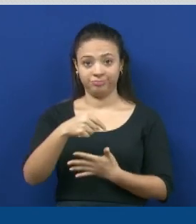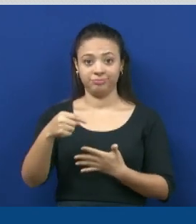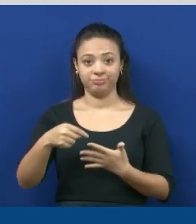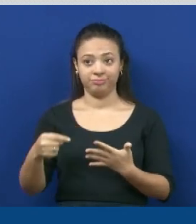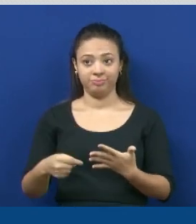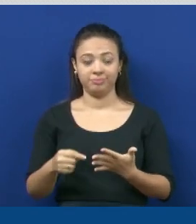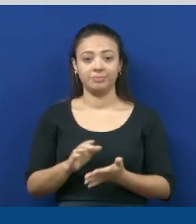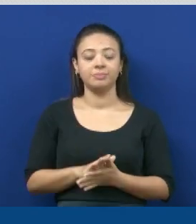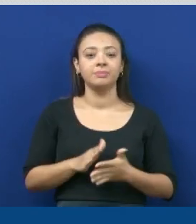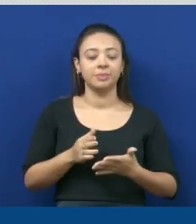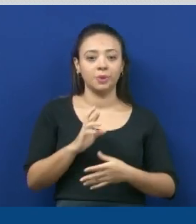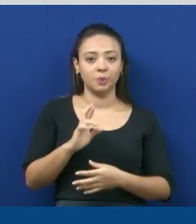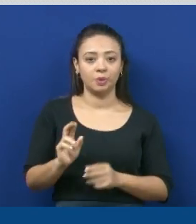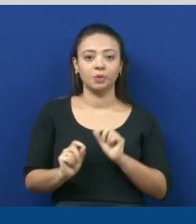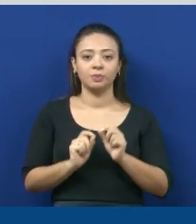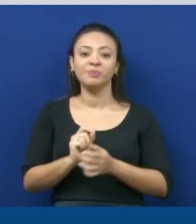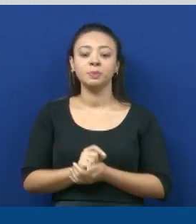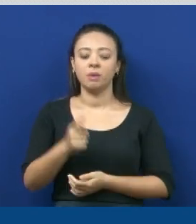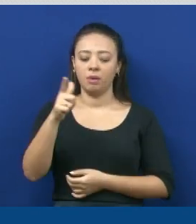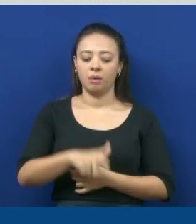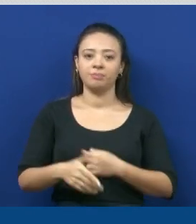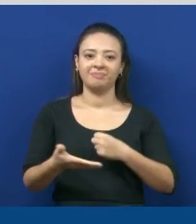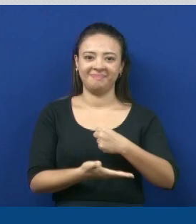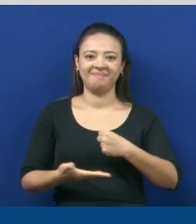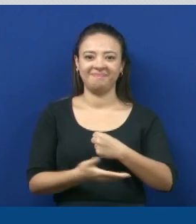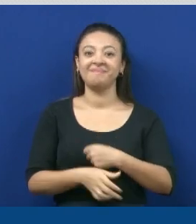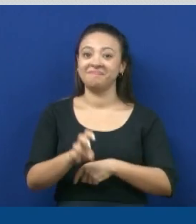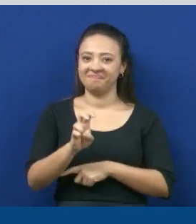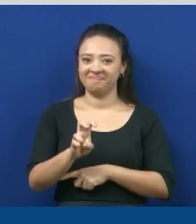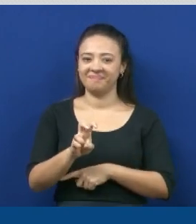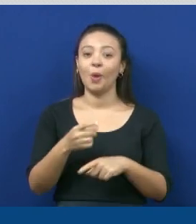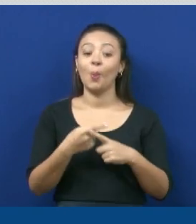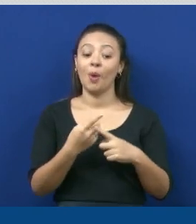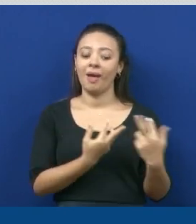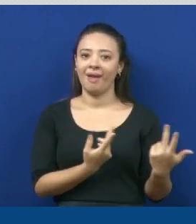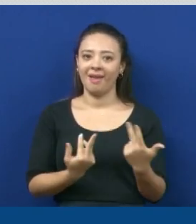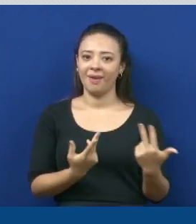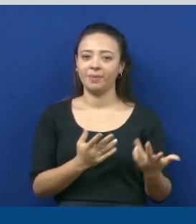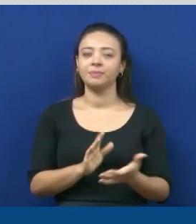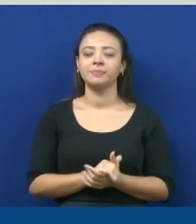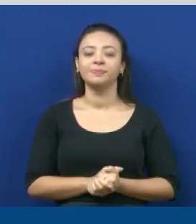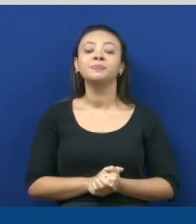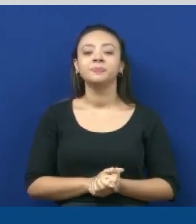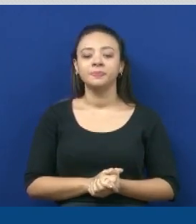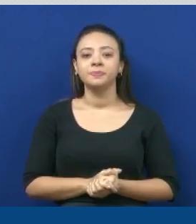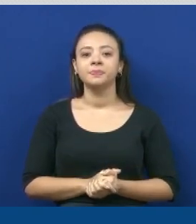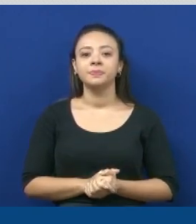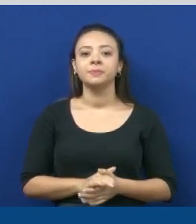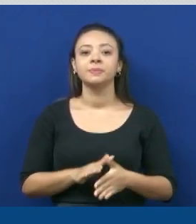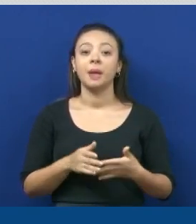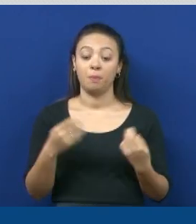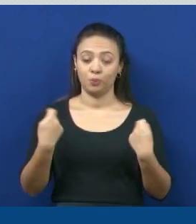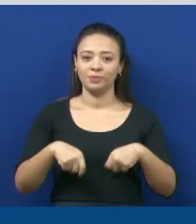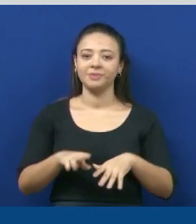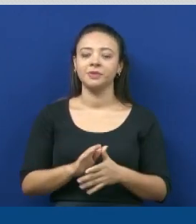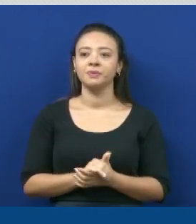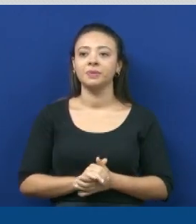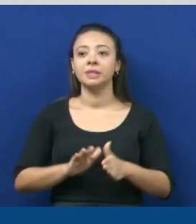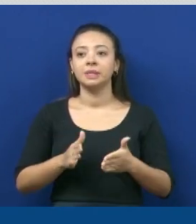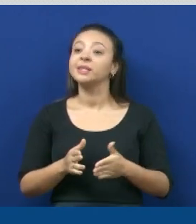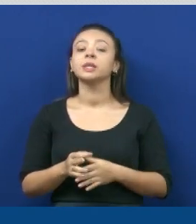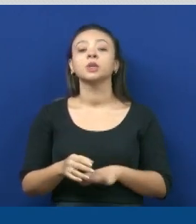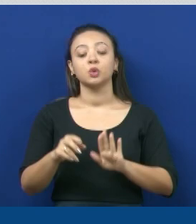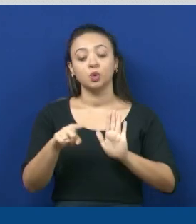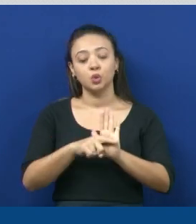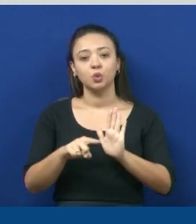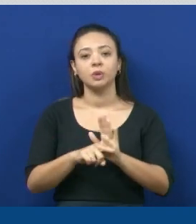na forma geral, eu vou repetir essa base, já que elas são iguais, a propriedade permite fazer isso, e subtrair os